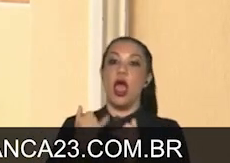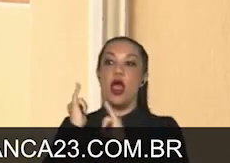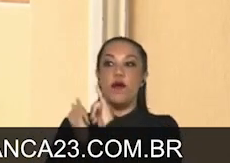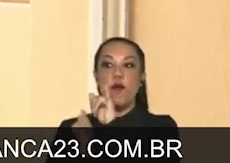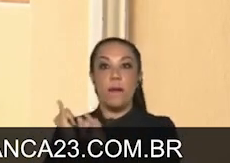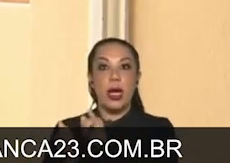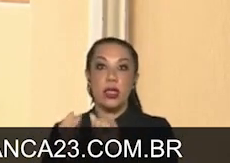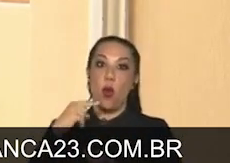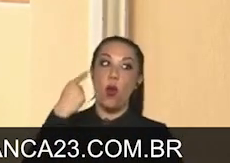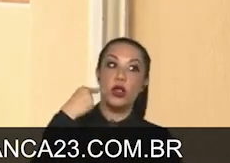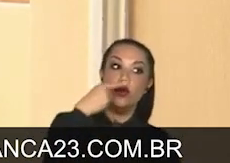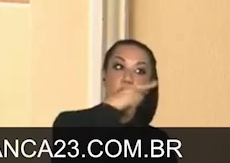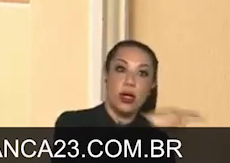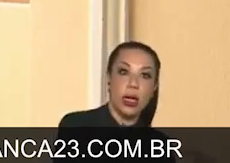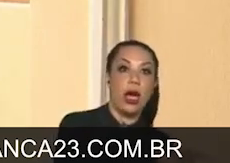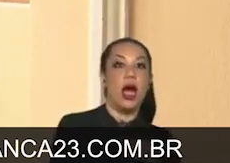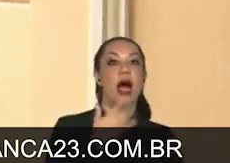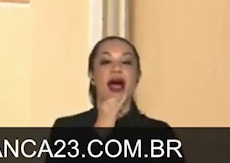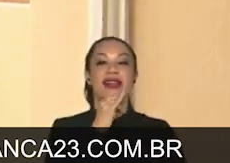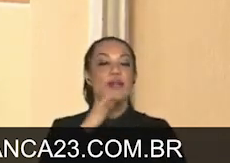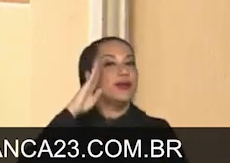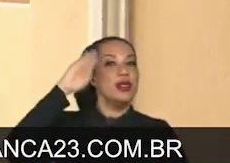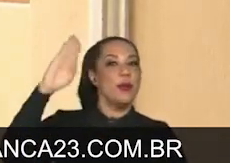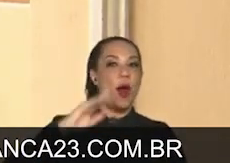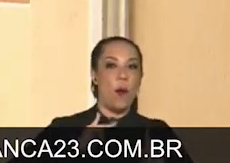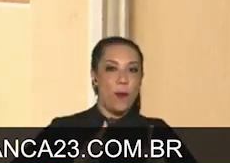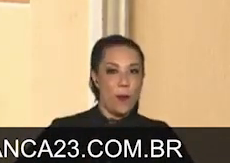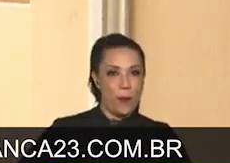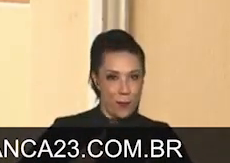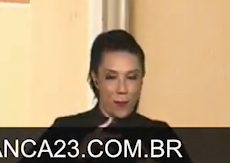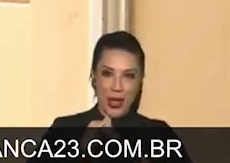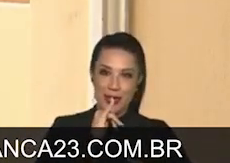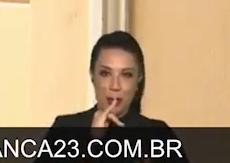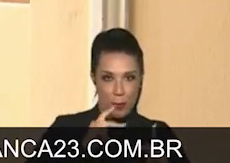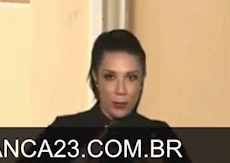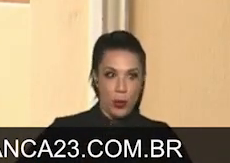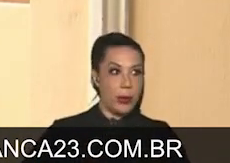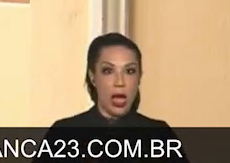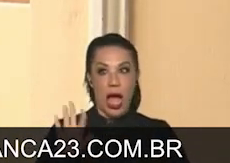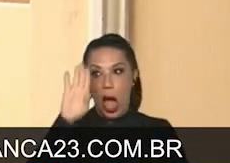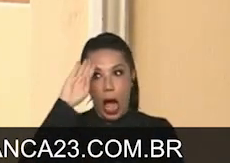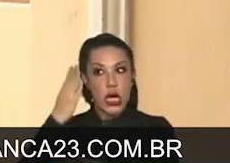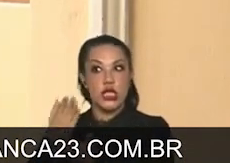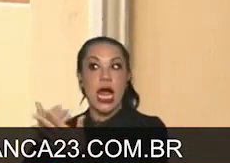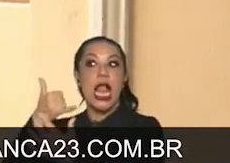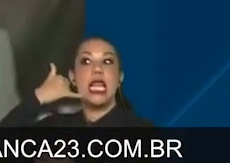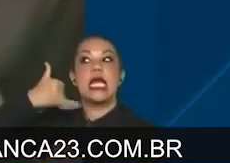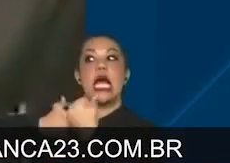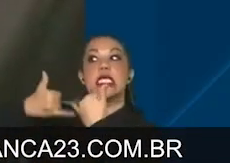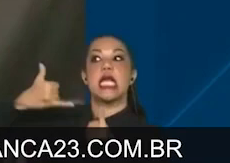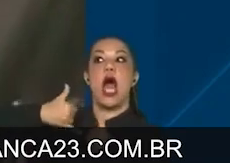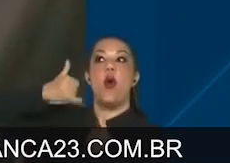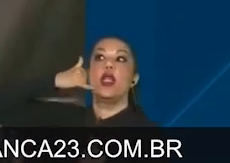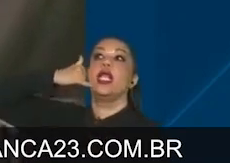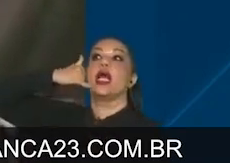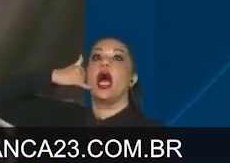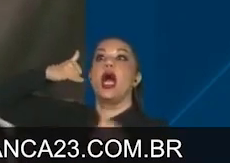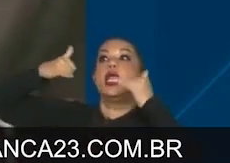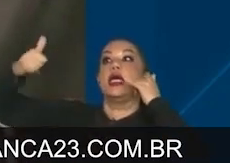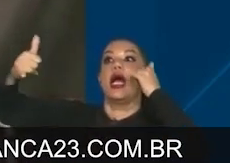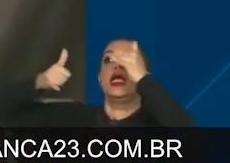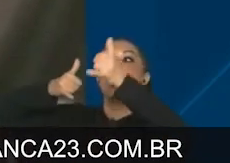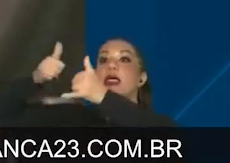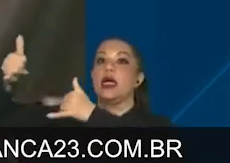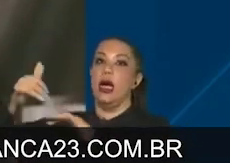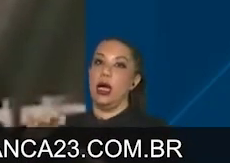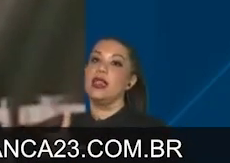é dada aos advogados, aos defensores públicos, e as pessoas não devem acreditar nessas ligações que recebem. Existe um grupo de